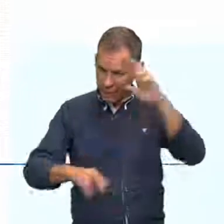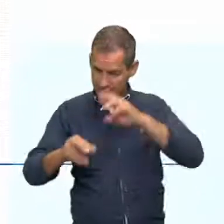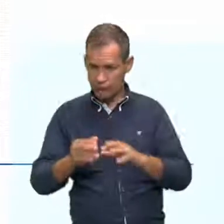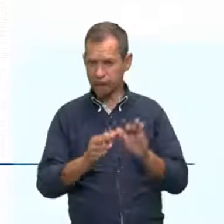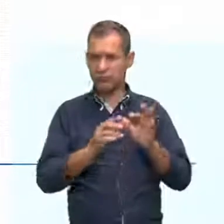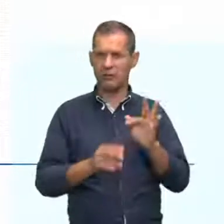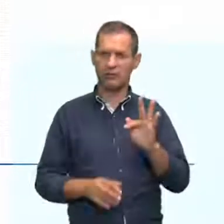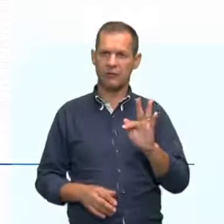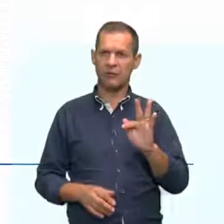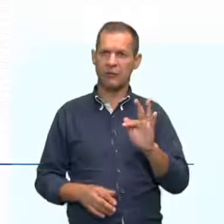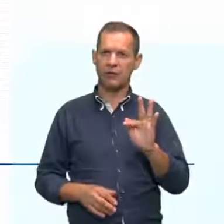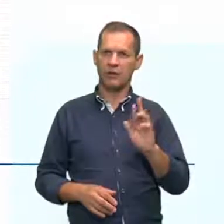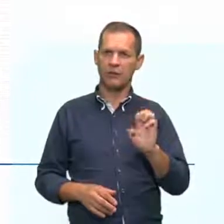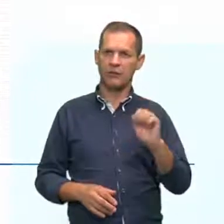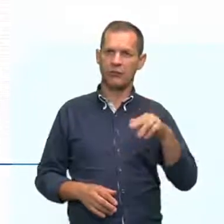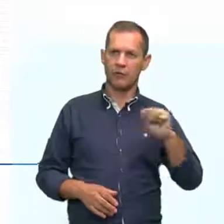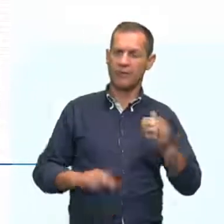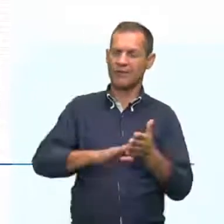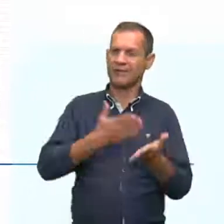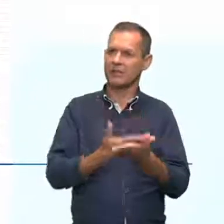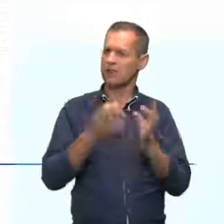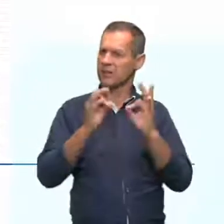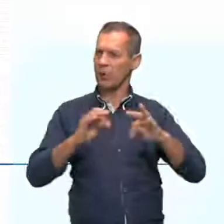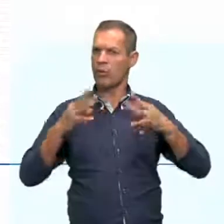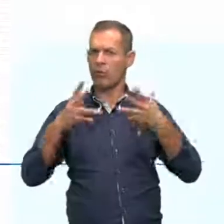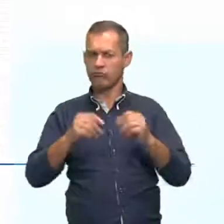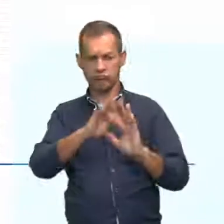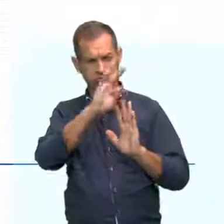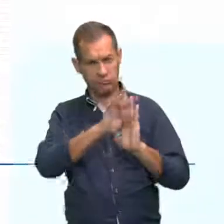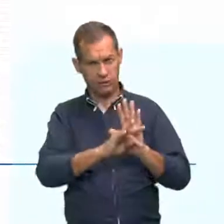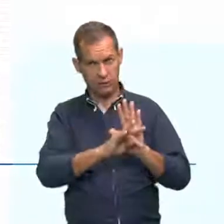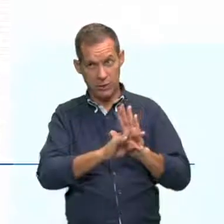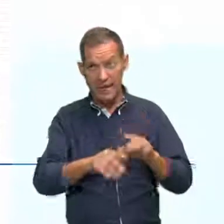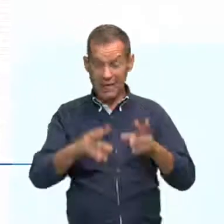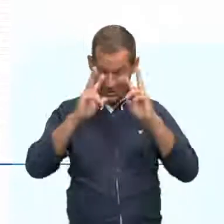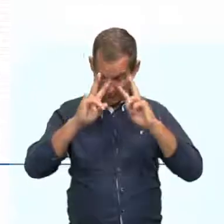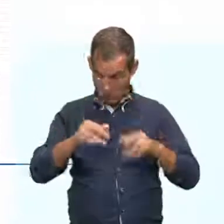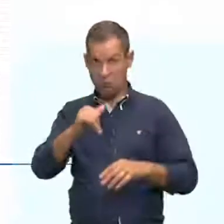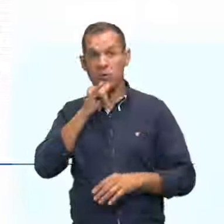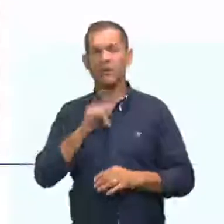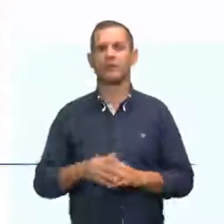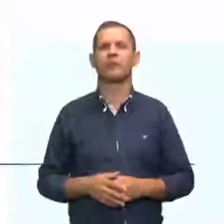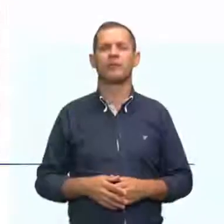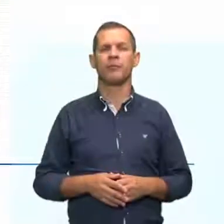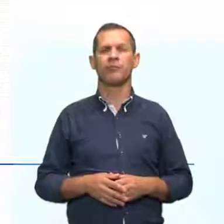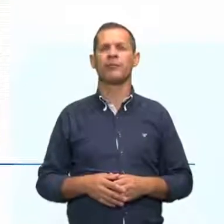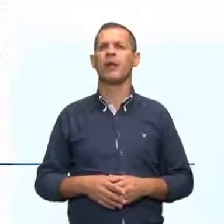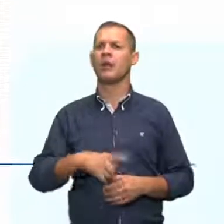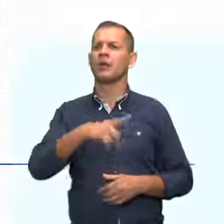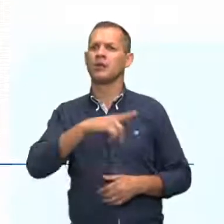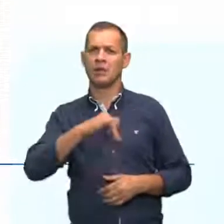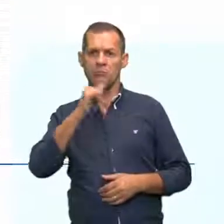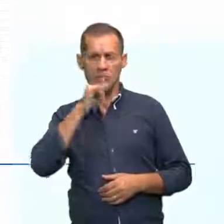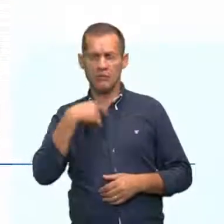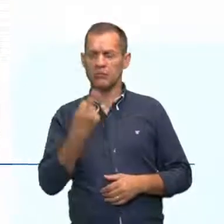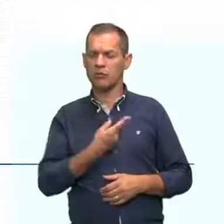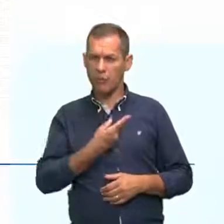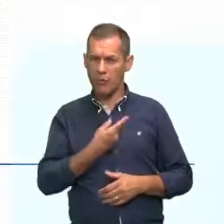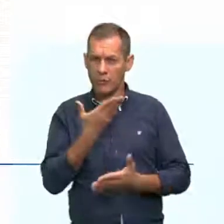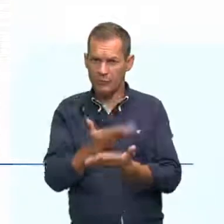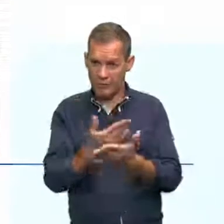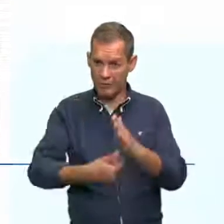frequência. Ele consegue interpretar todo o texto e ver que, por exemplo, pegando o exemplo que a gente acabou de